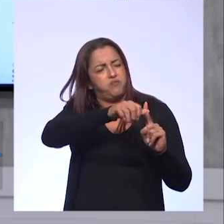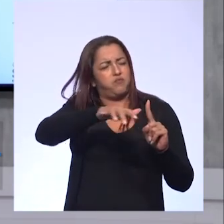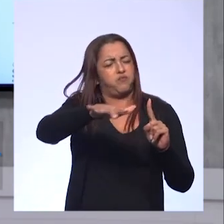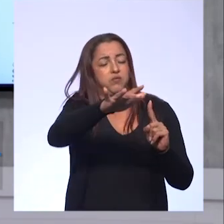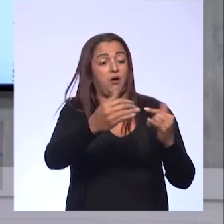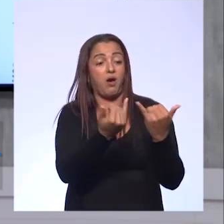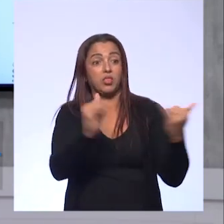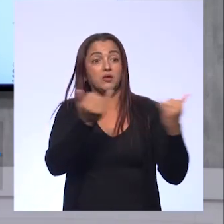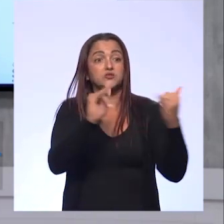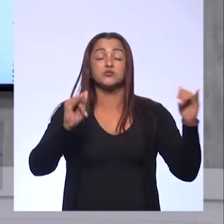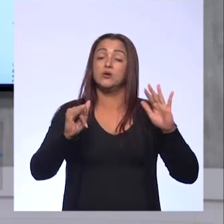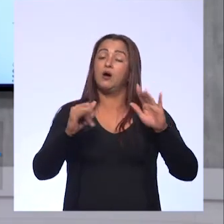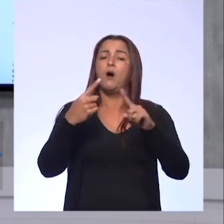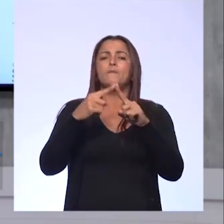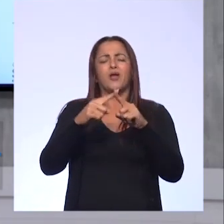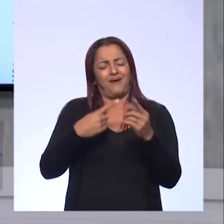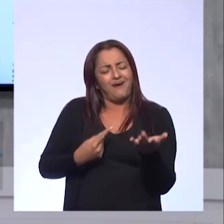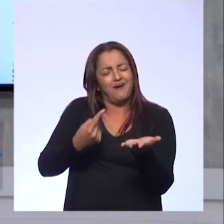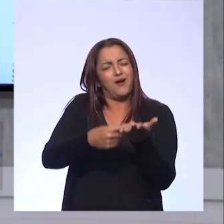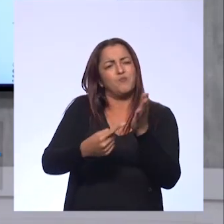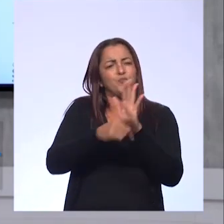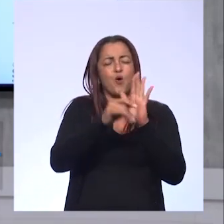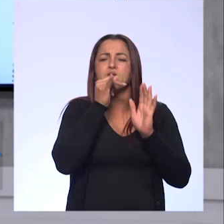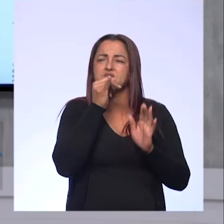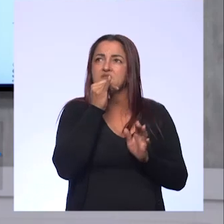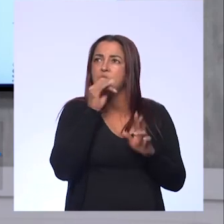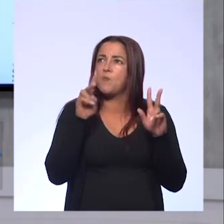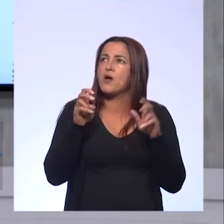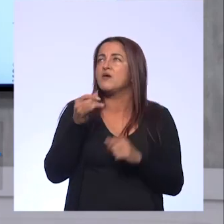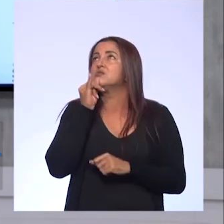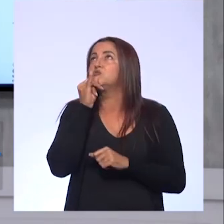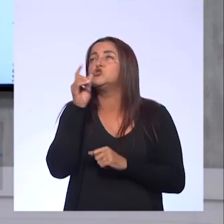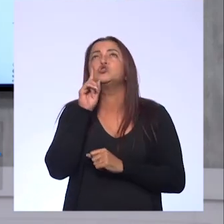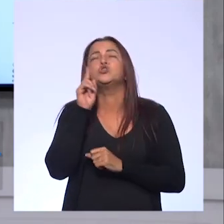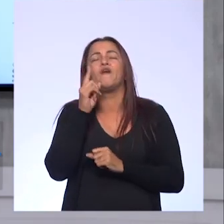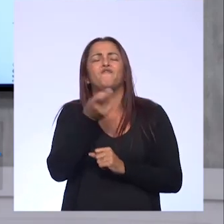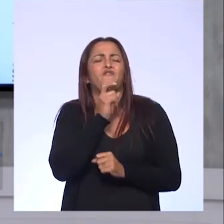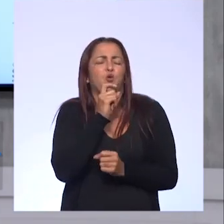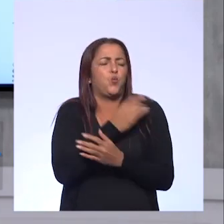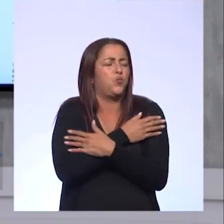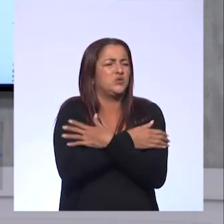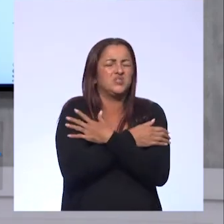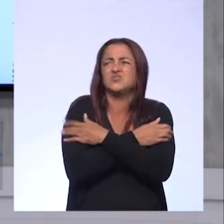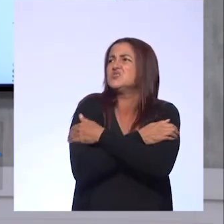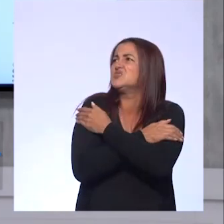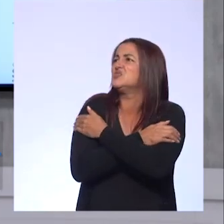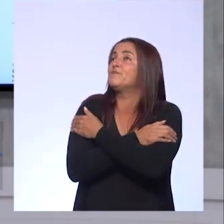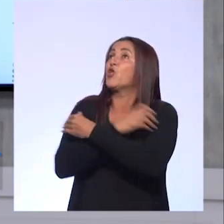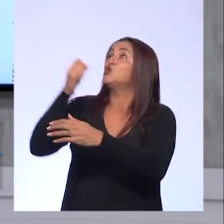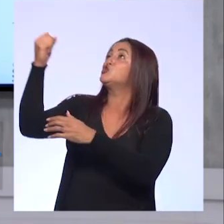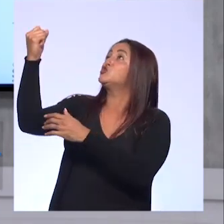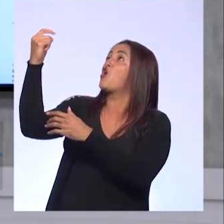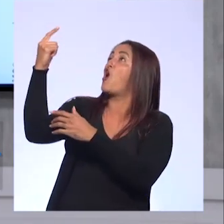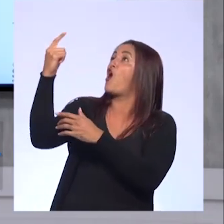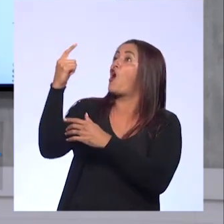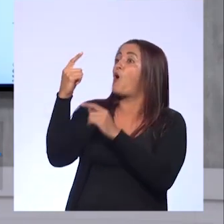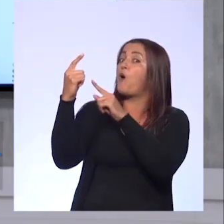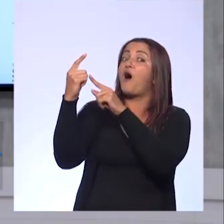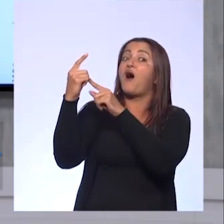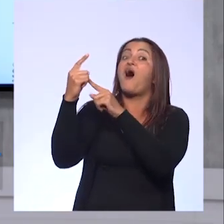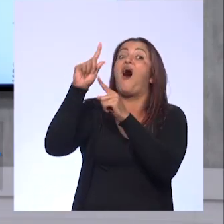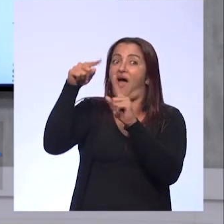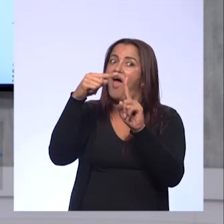dar vários exemplos quando você tá num dia um pouco frio tomar um solzinho Tenta lembrar que a luz é uma onda